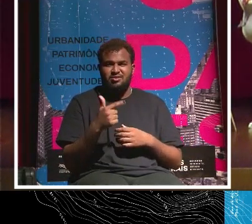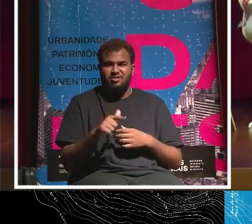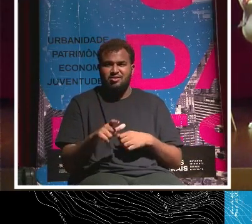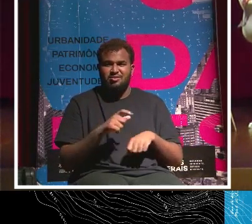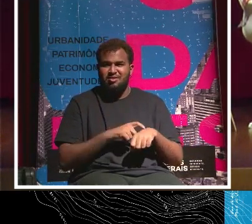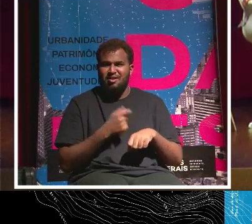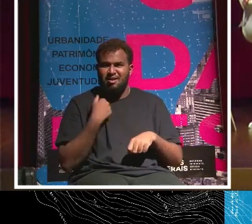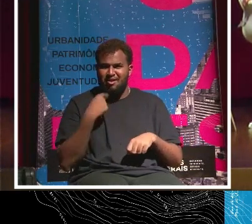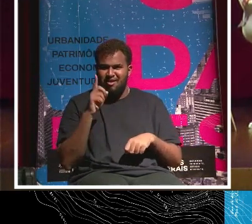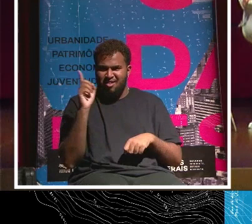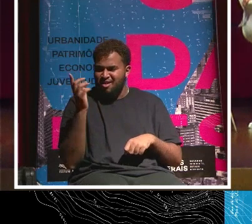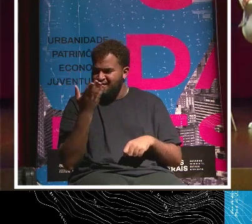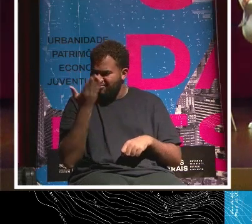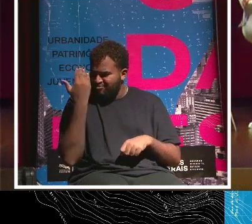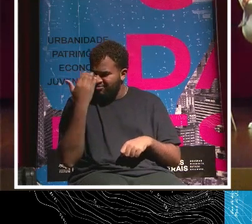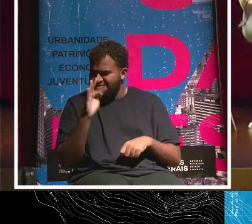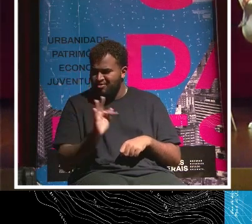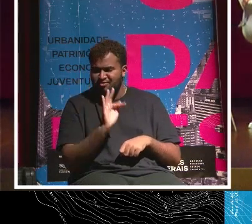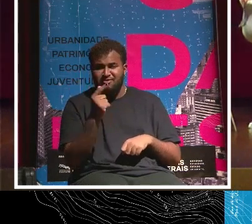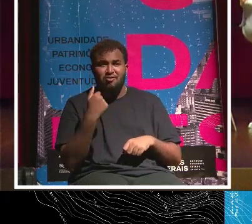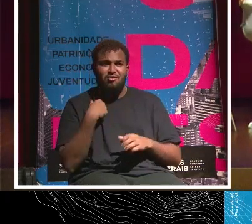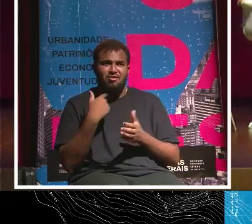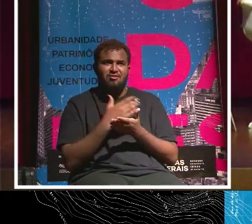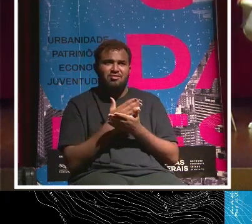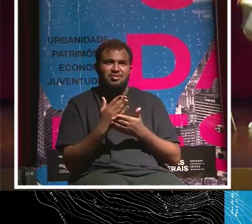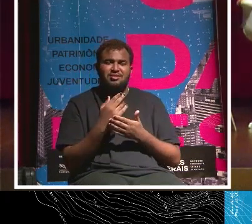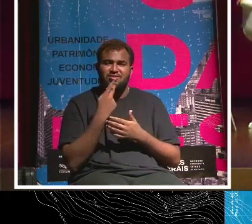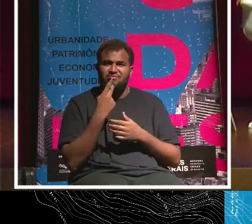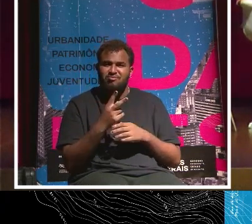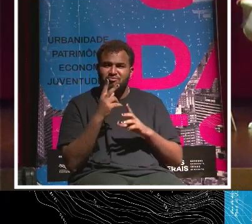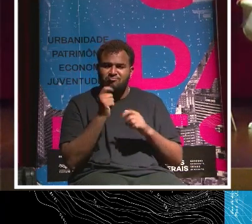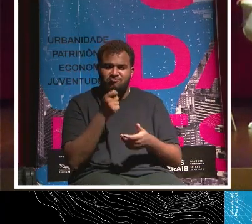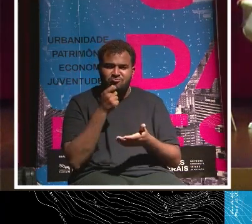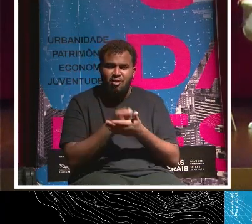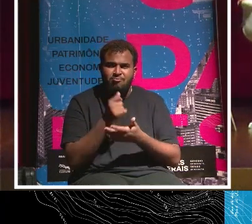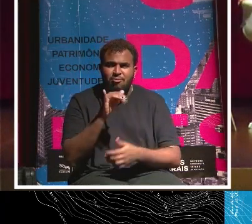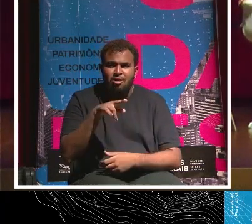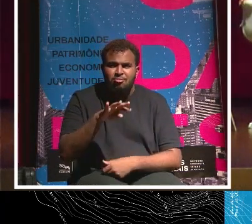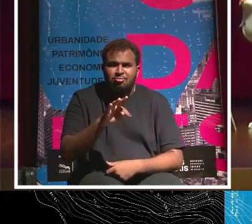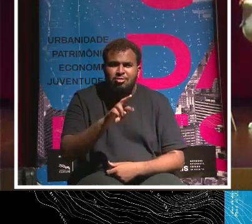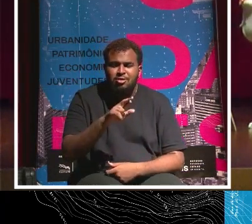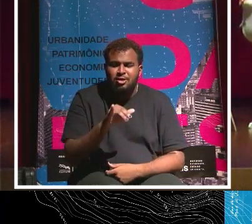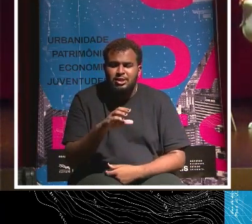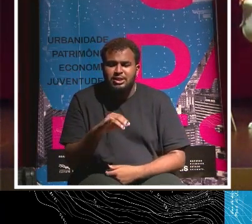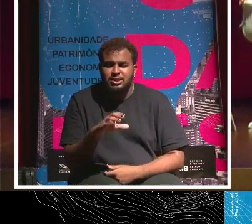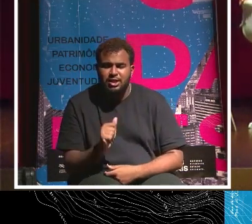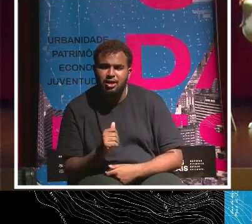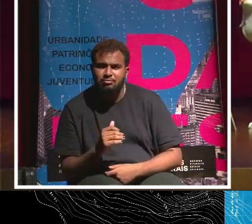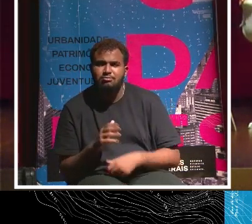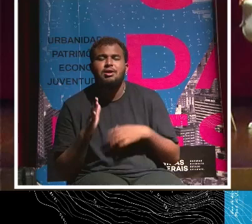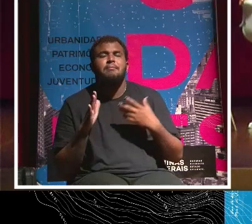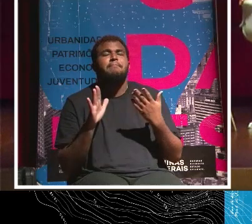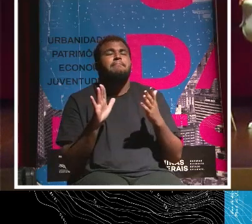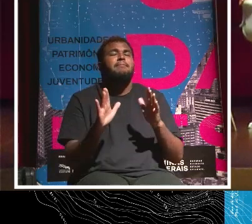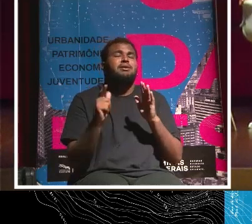na faculdade, e depois eu comecei a implicar com essa palavra, mas sou intelectual, faz